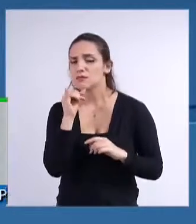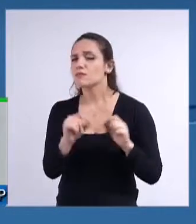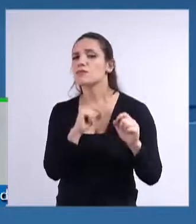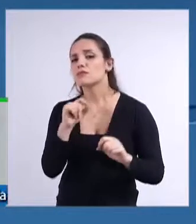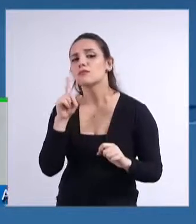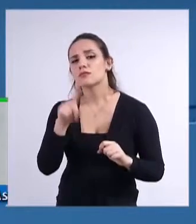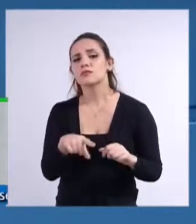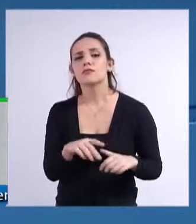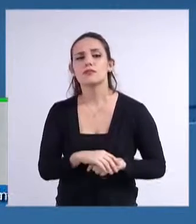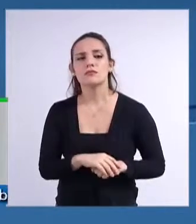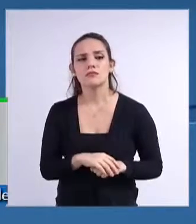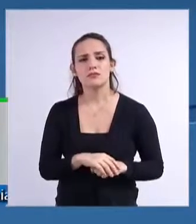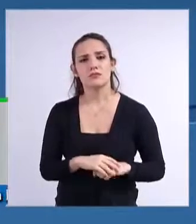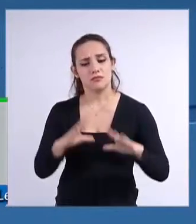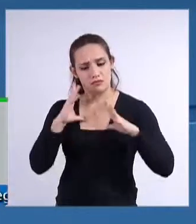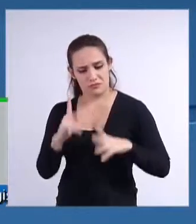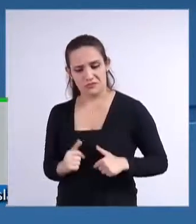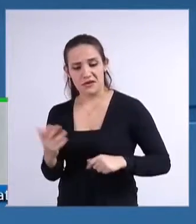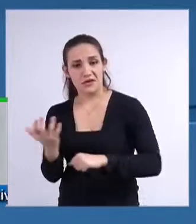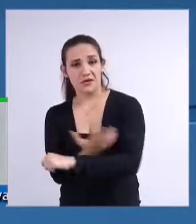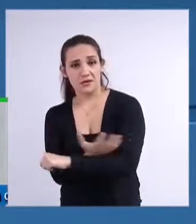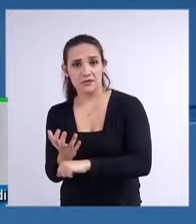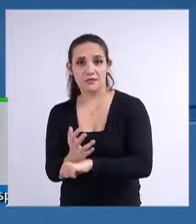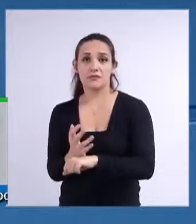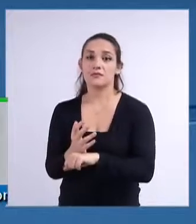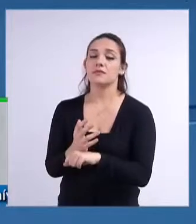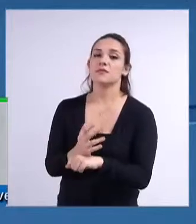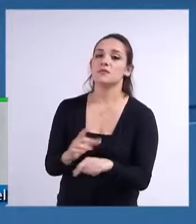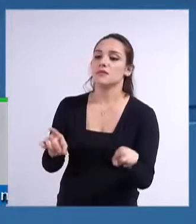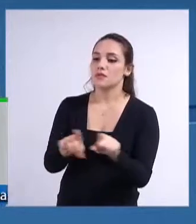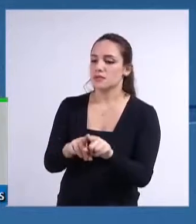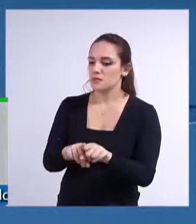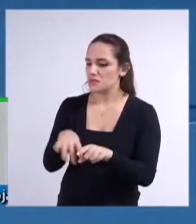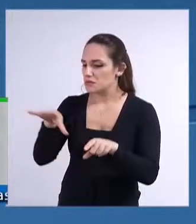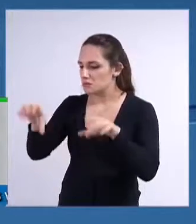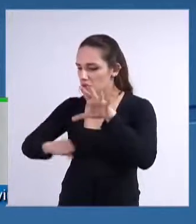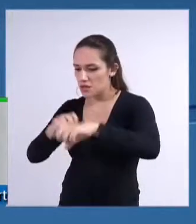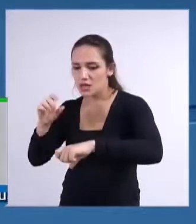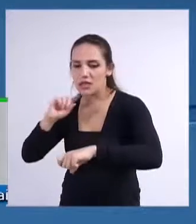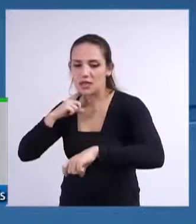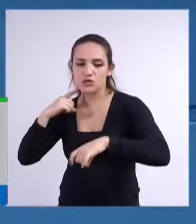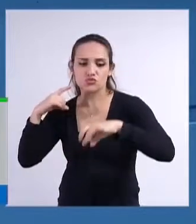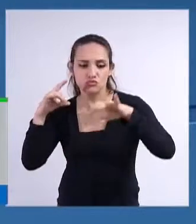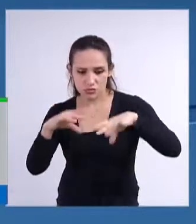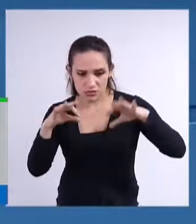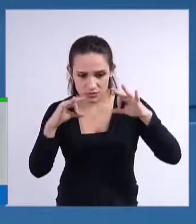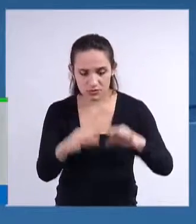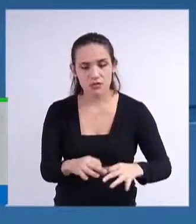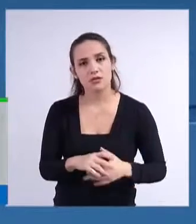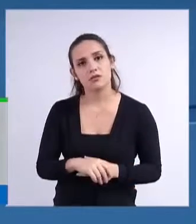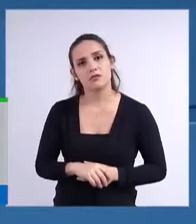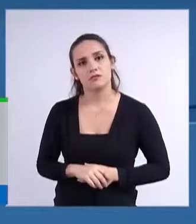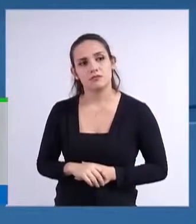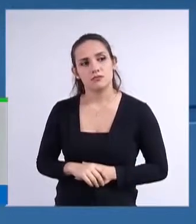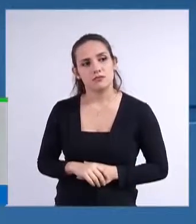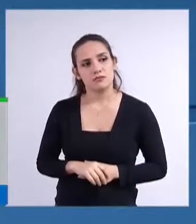vista da limpeza, da higiene, dos resíduos, sabe? Dessa